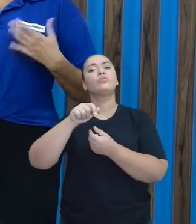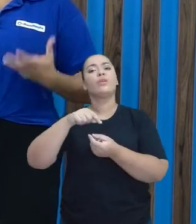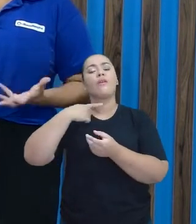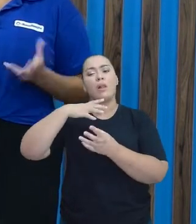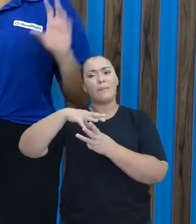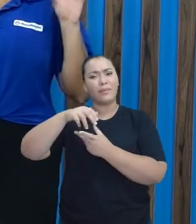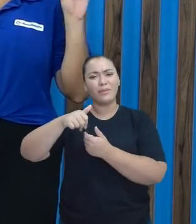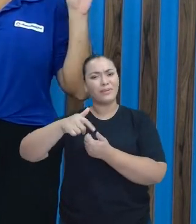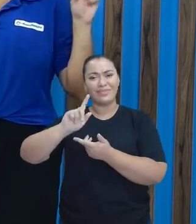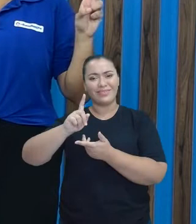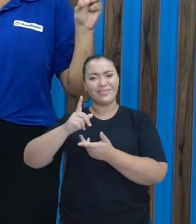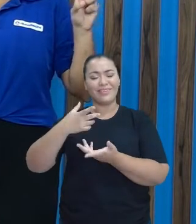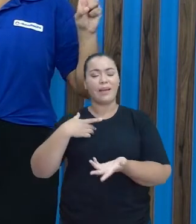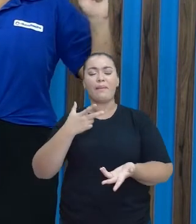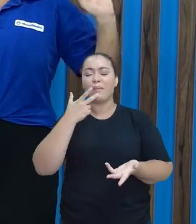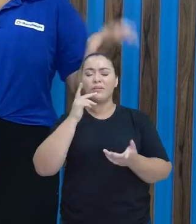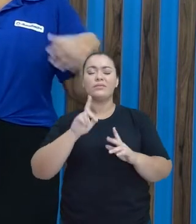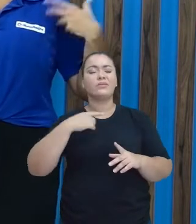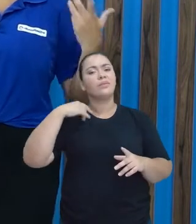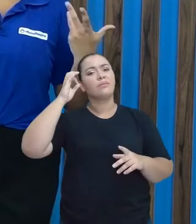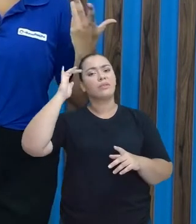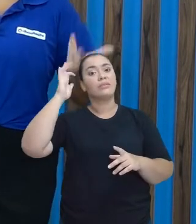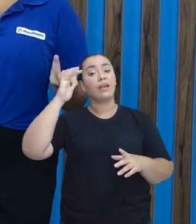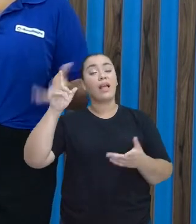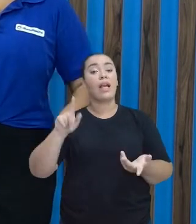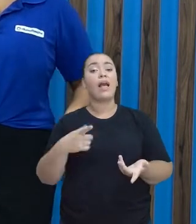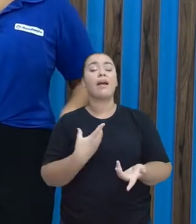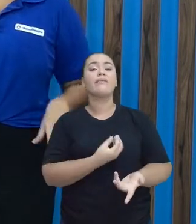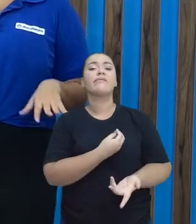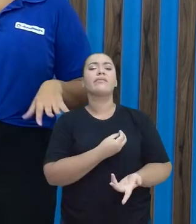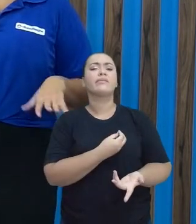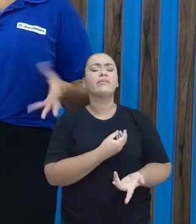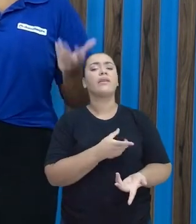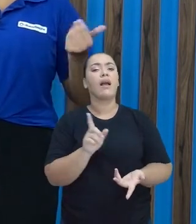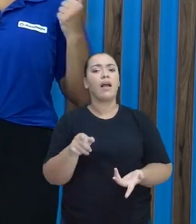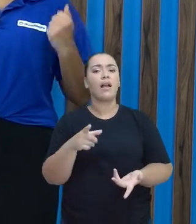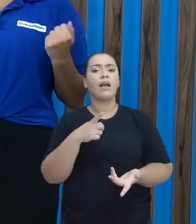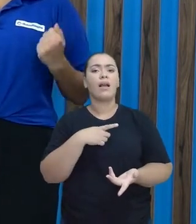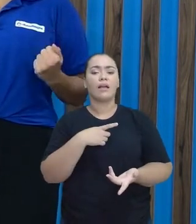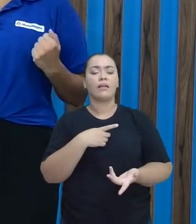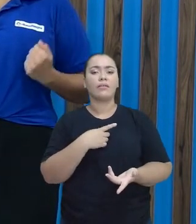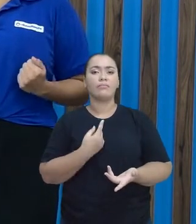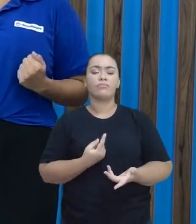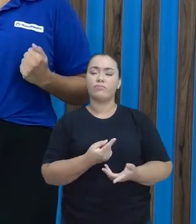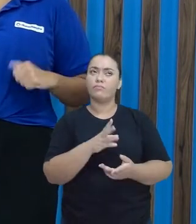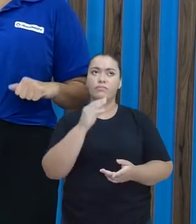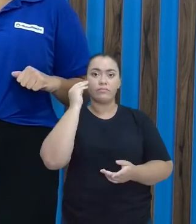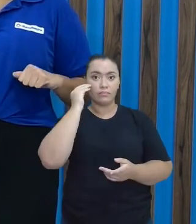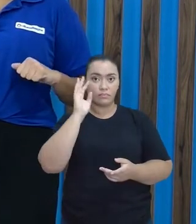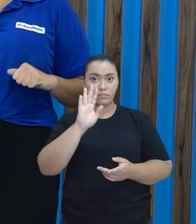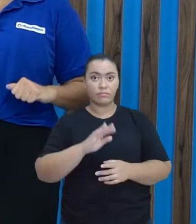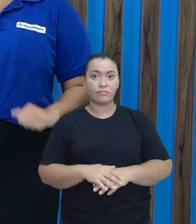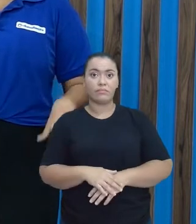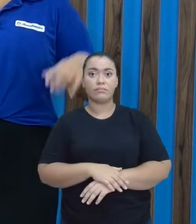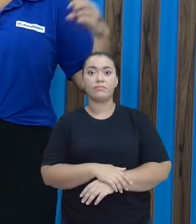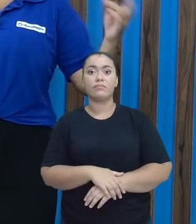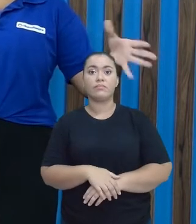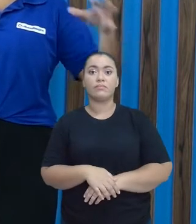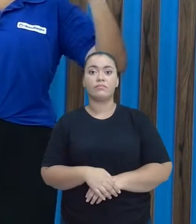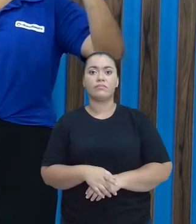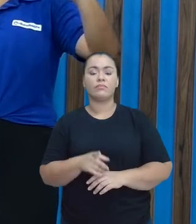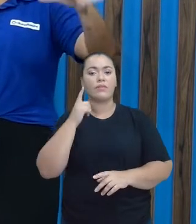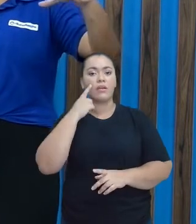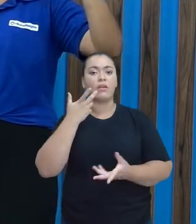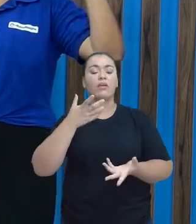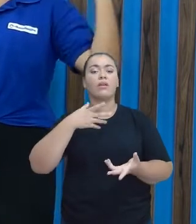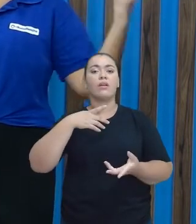não necessariamente no mundo real, mas que a sua existência ela é suficiente por si só. Por exemplo,